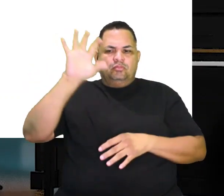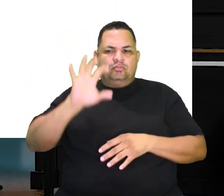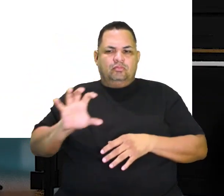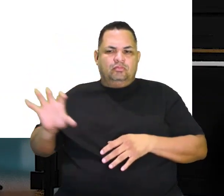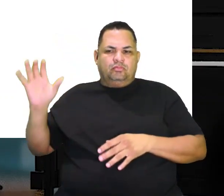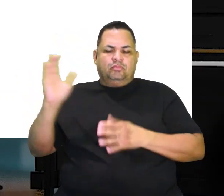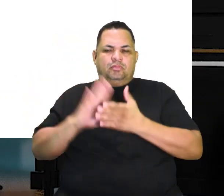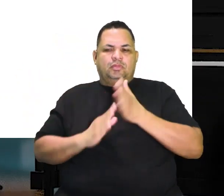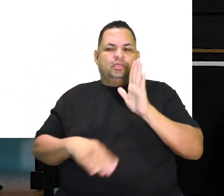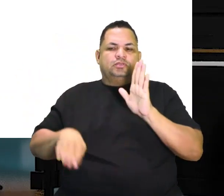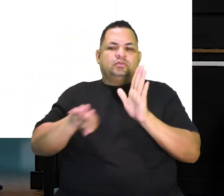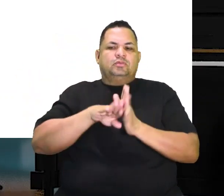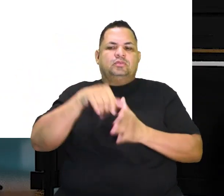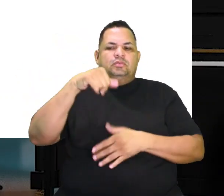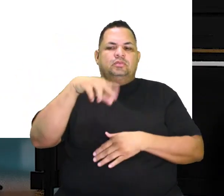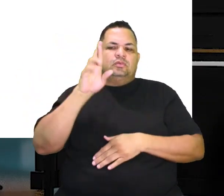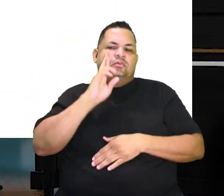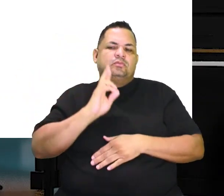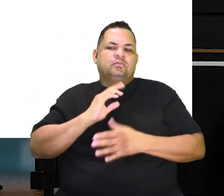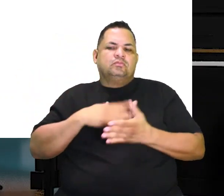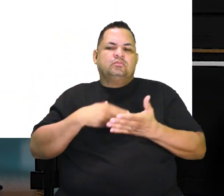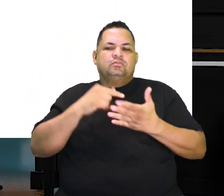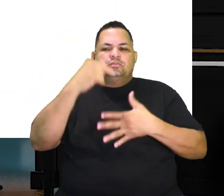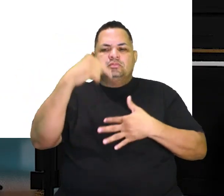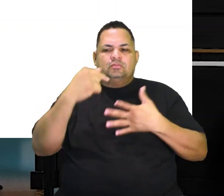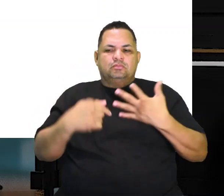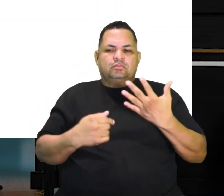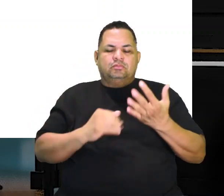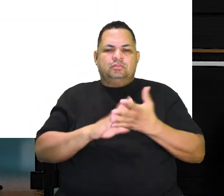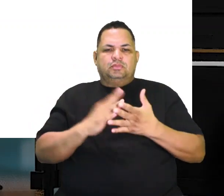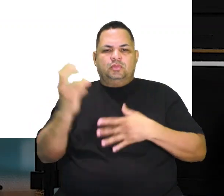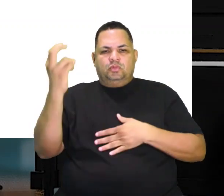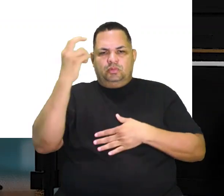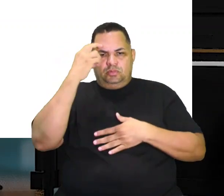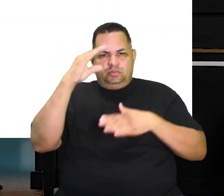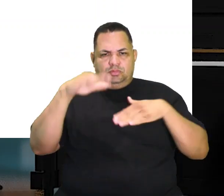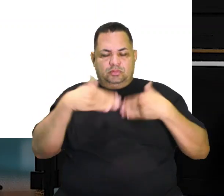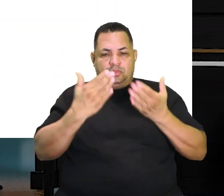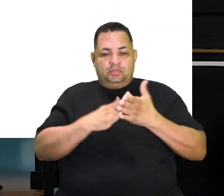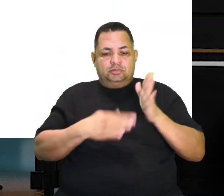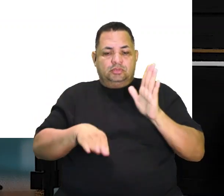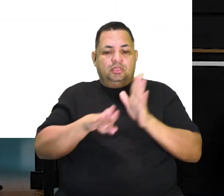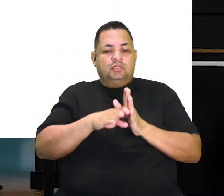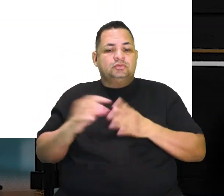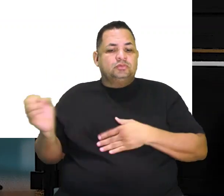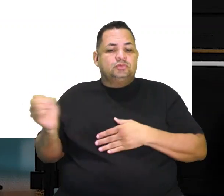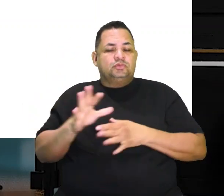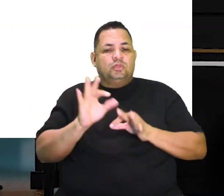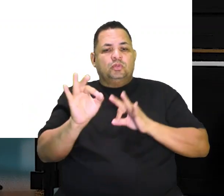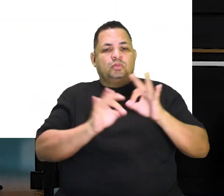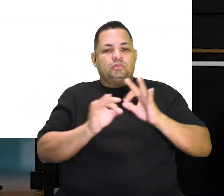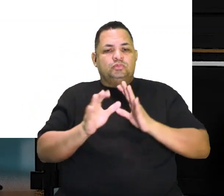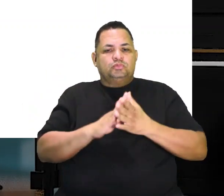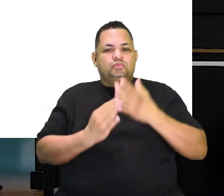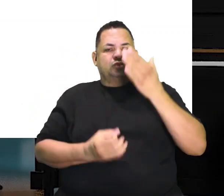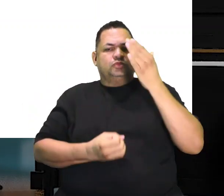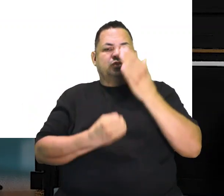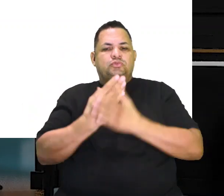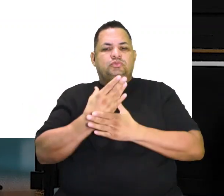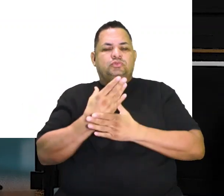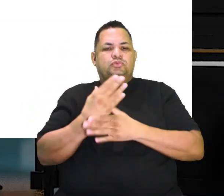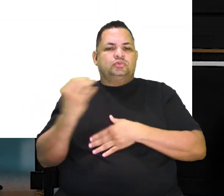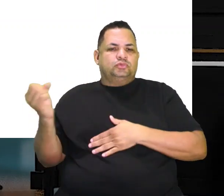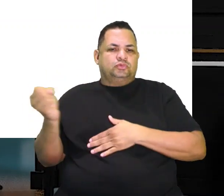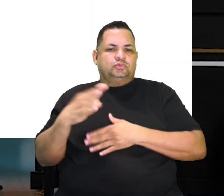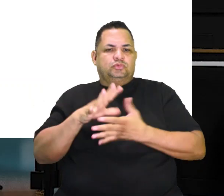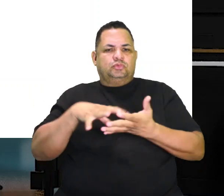que vem traz ali elementos da sua cultura. E ao chegar nesse novo lugar, forma-se